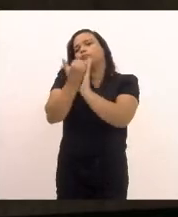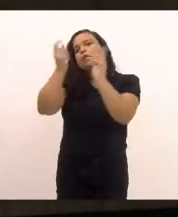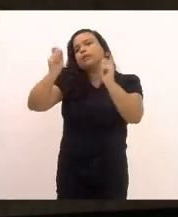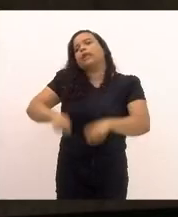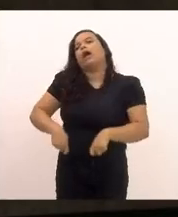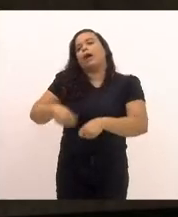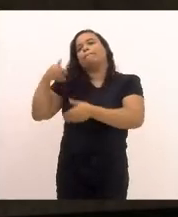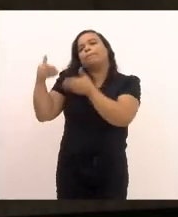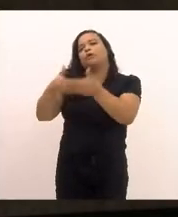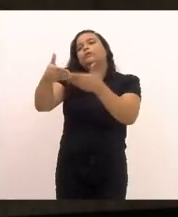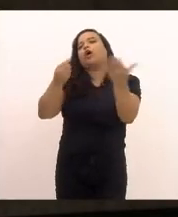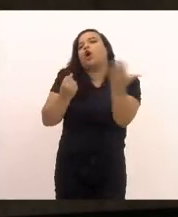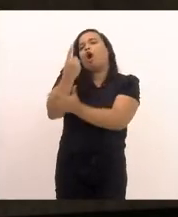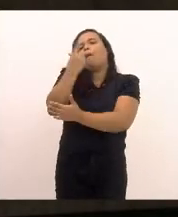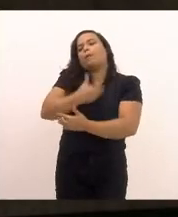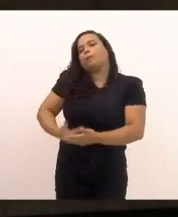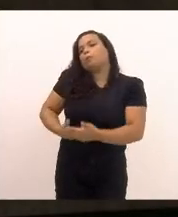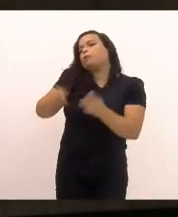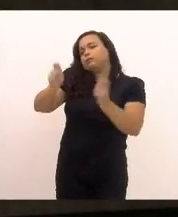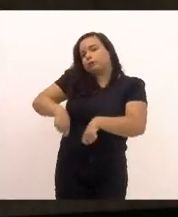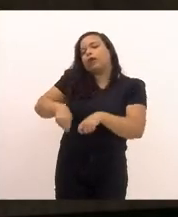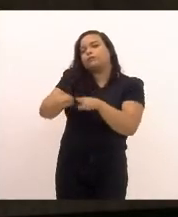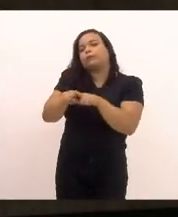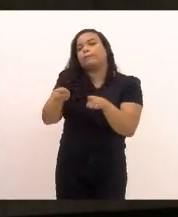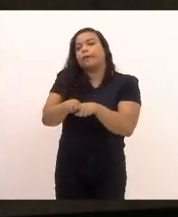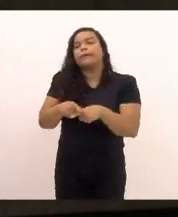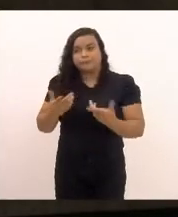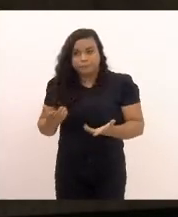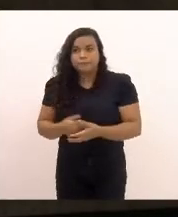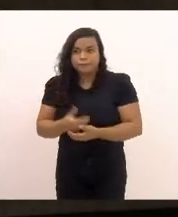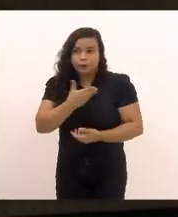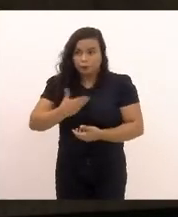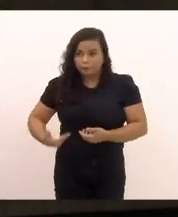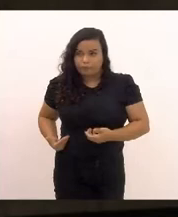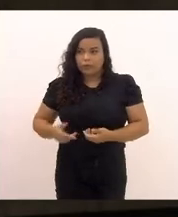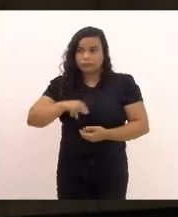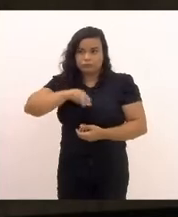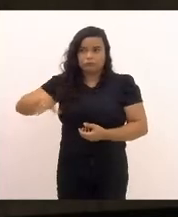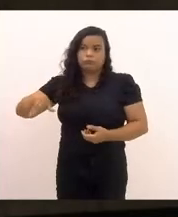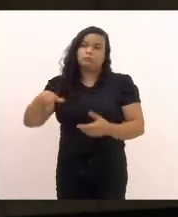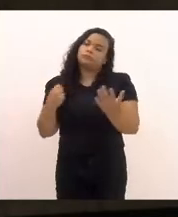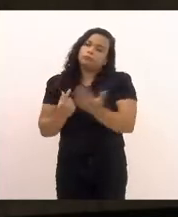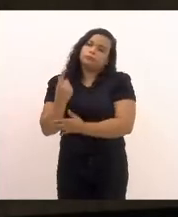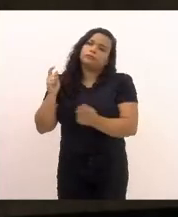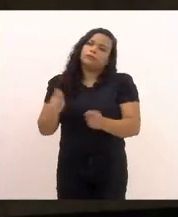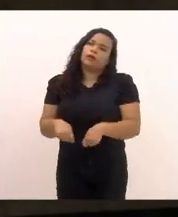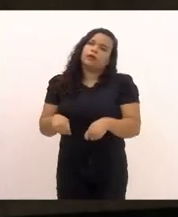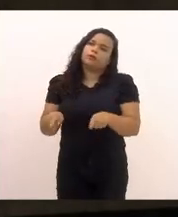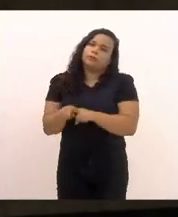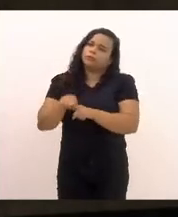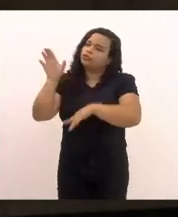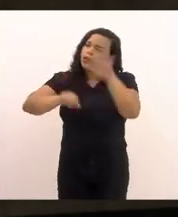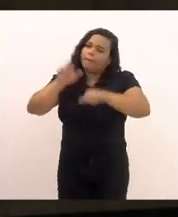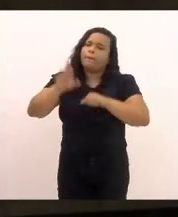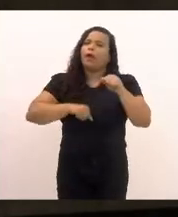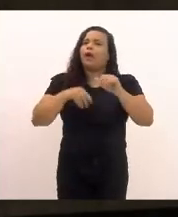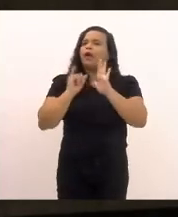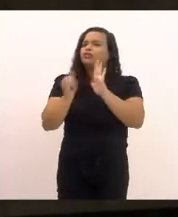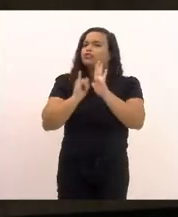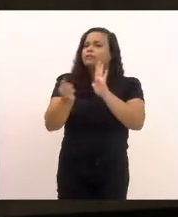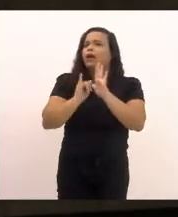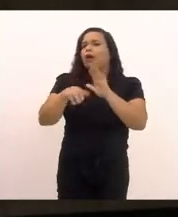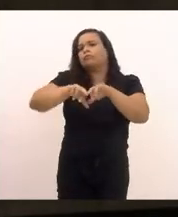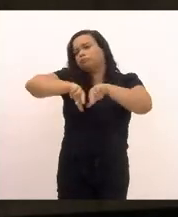em processos de compras públicas, enfim, desencadeados pelos governos, desde que nos chamamentos, nos editais, constem,